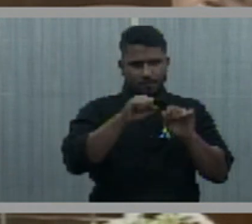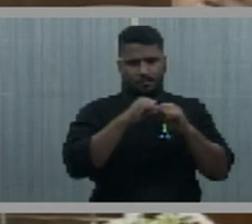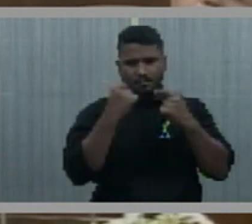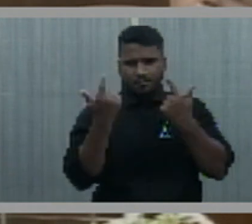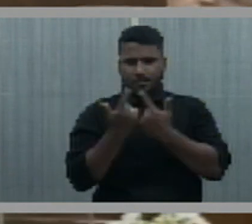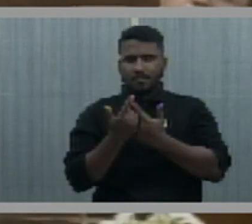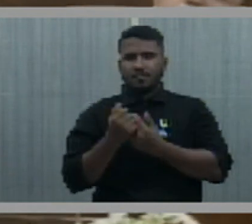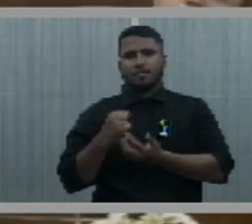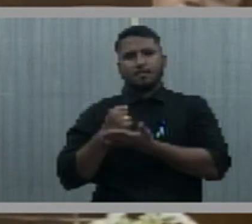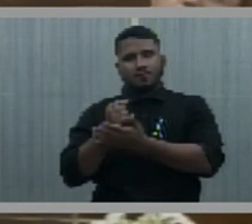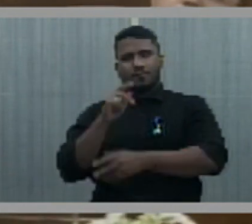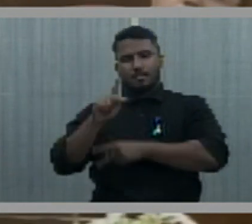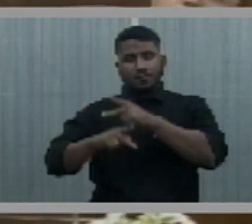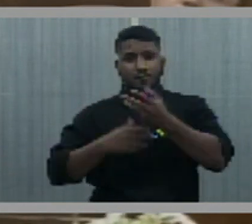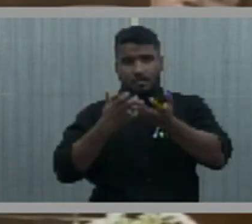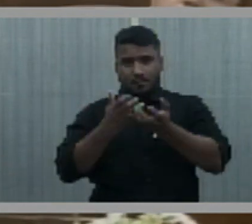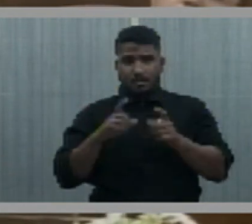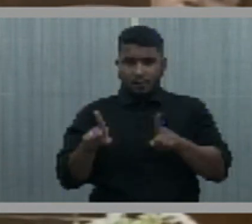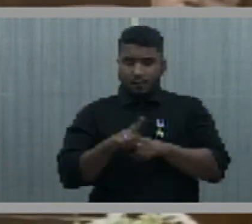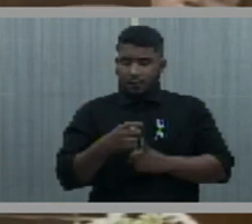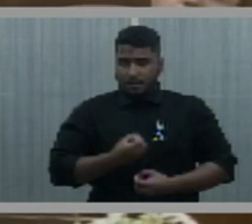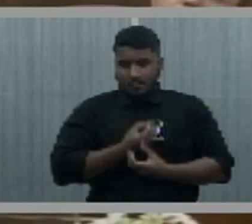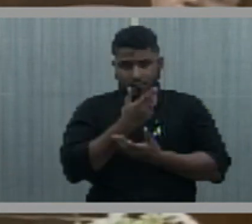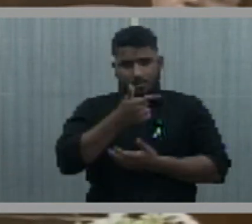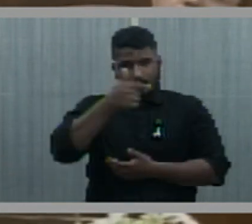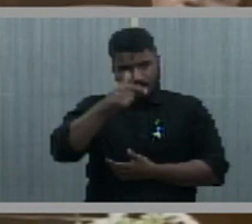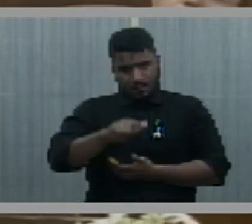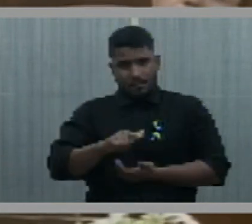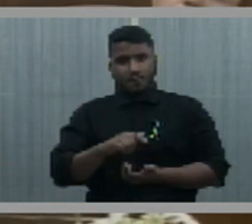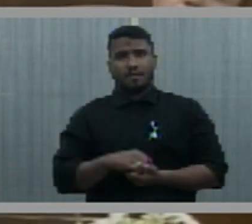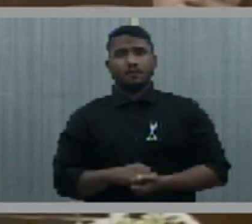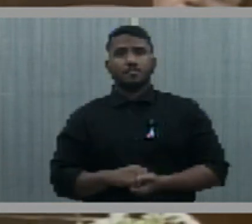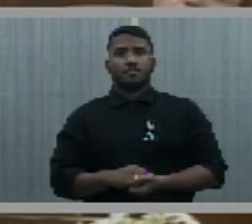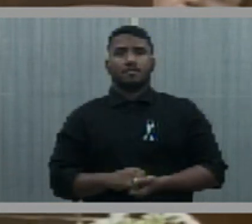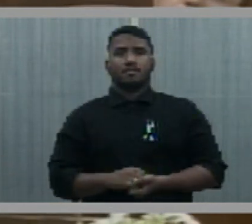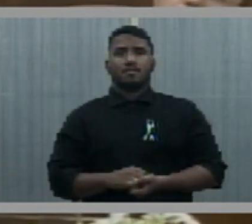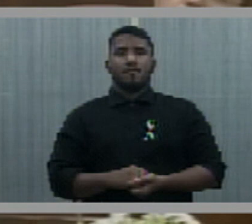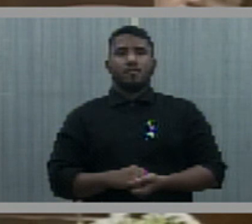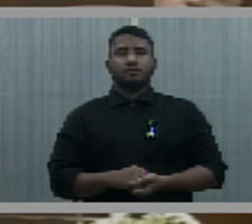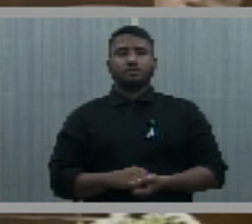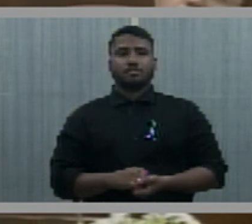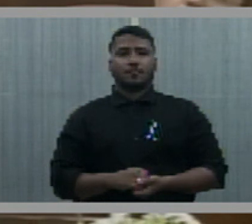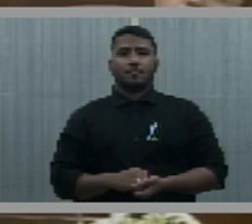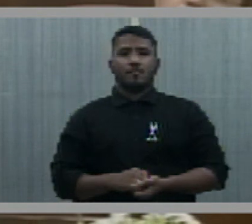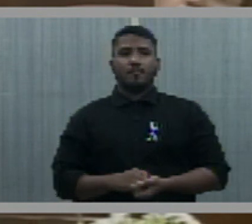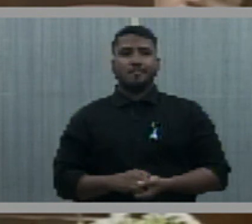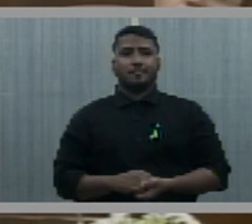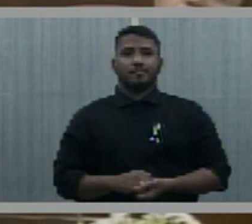nosso povo, quero expressar mais uma vez, em meus últimos agradecimentos,